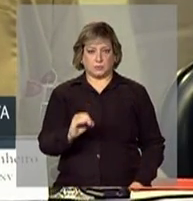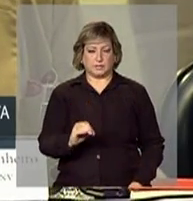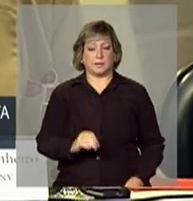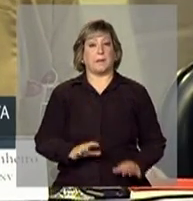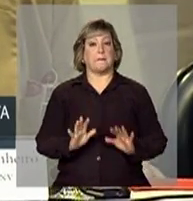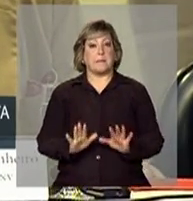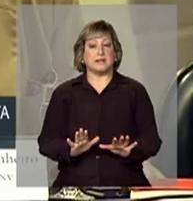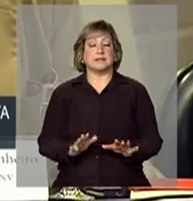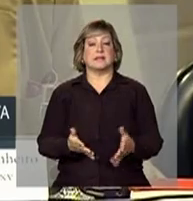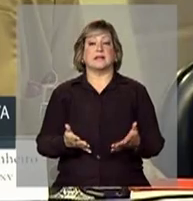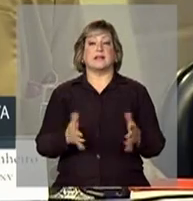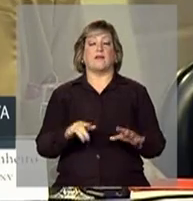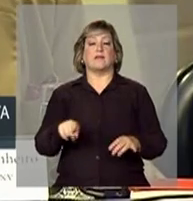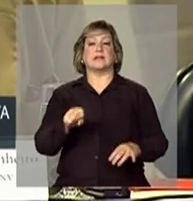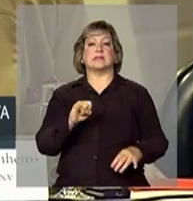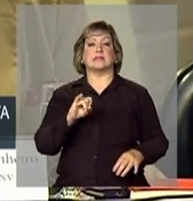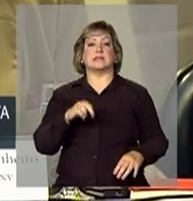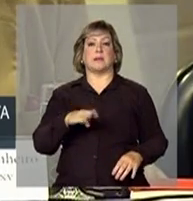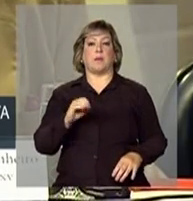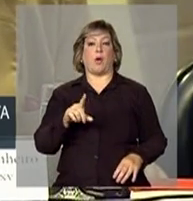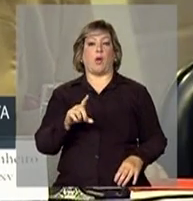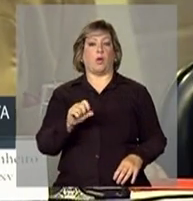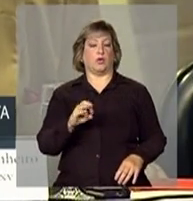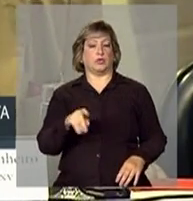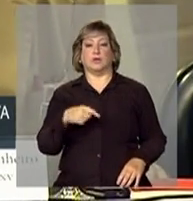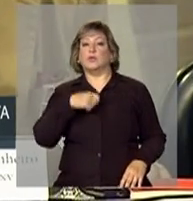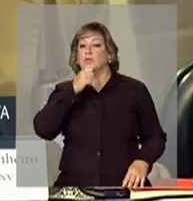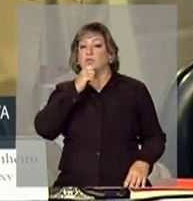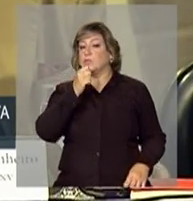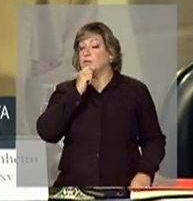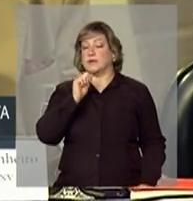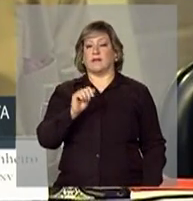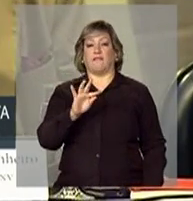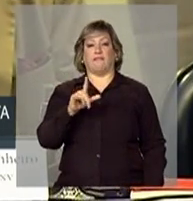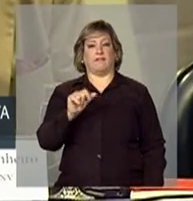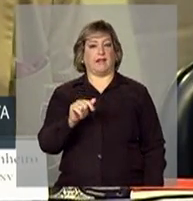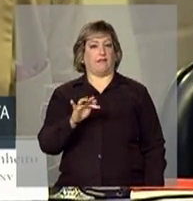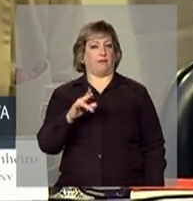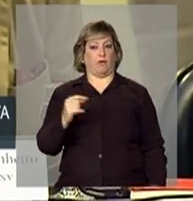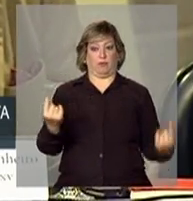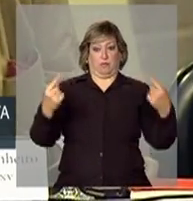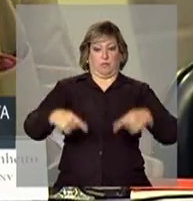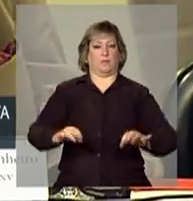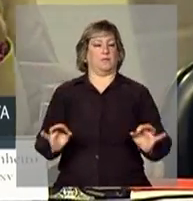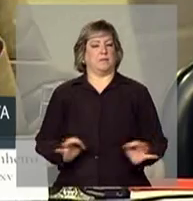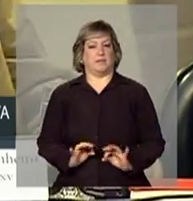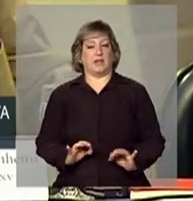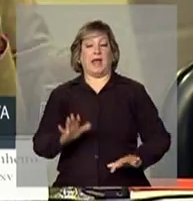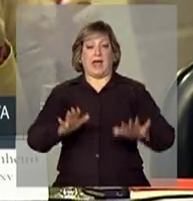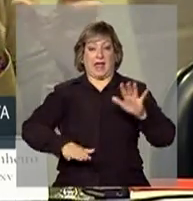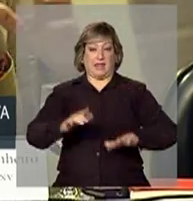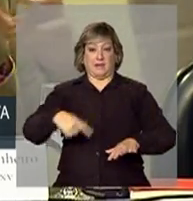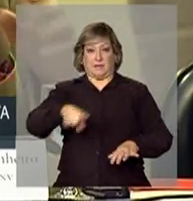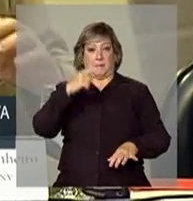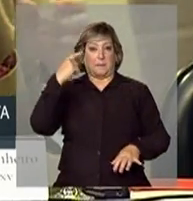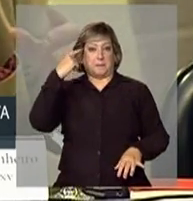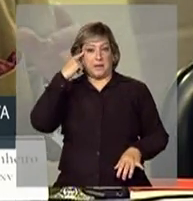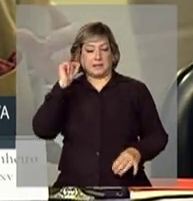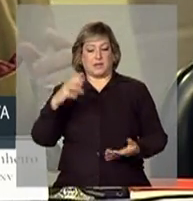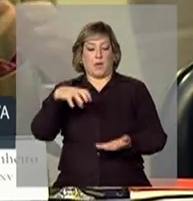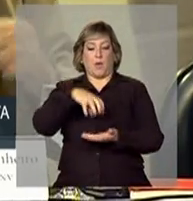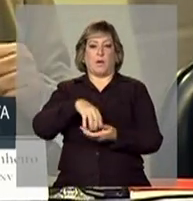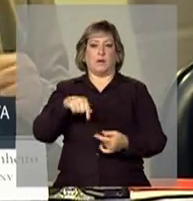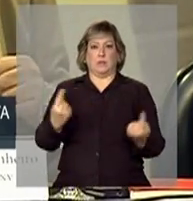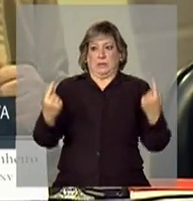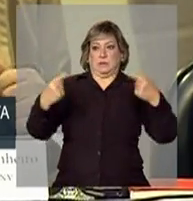Mas, talvez numa simbologia que não tem fla-flu aqui nessa comissão, às vezes as pessoas gostam de olhar a comissão como um fla-flu. Não tem